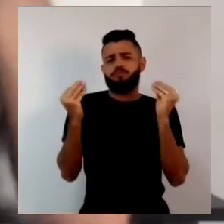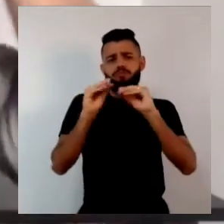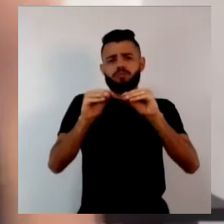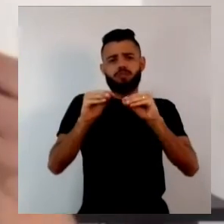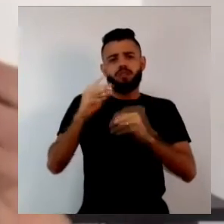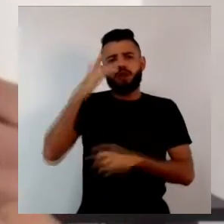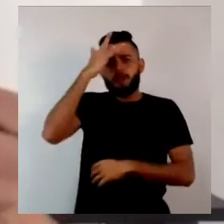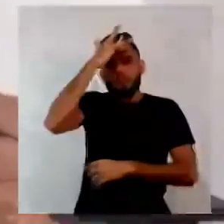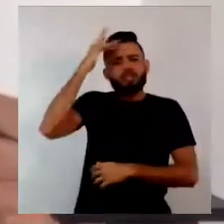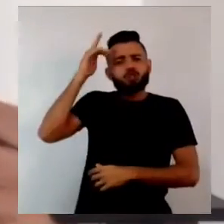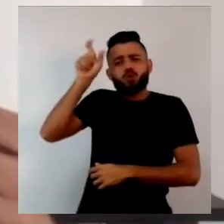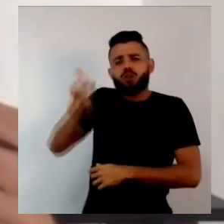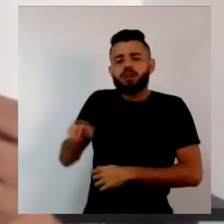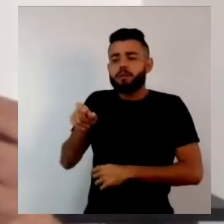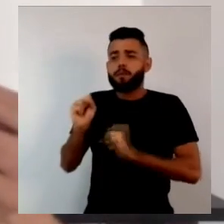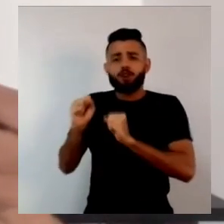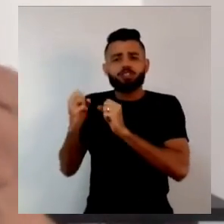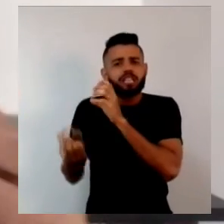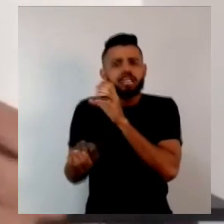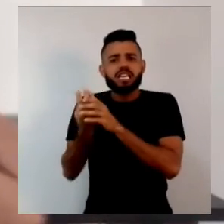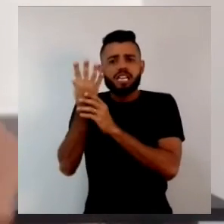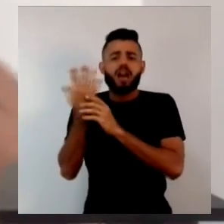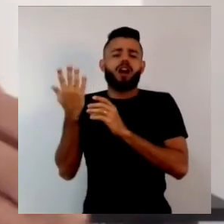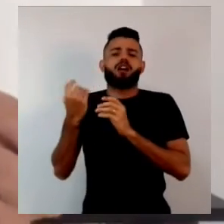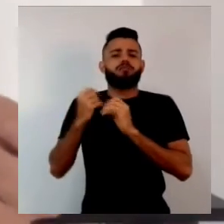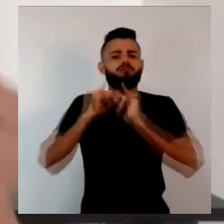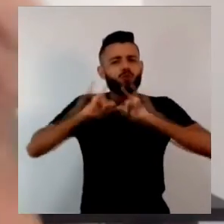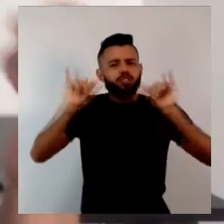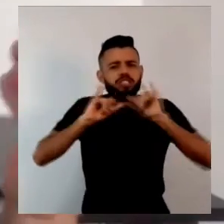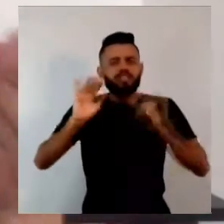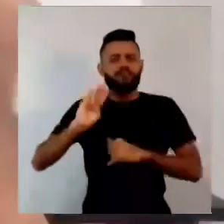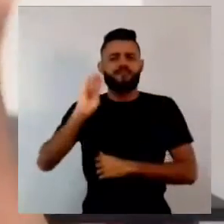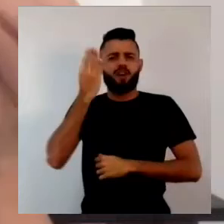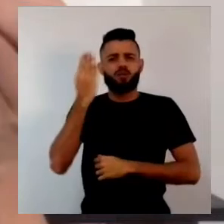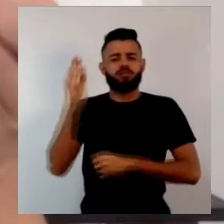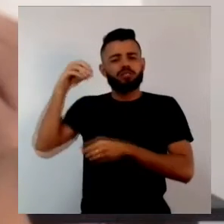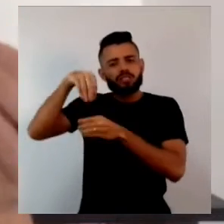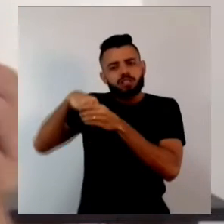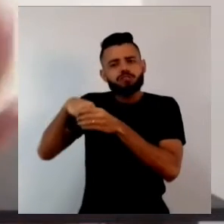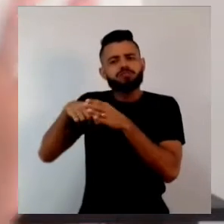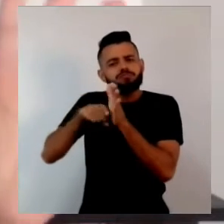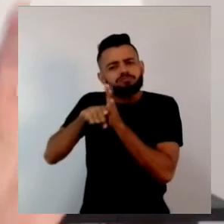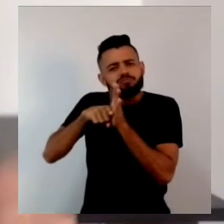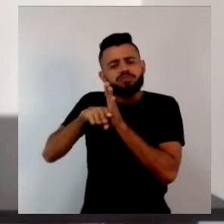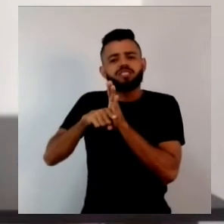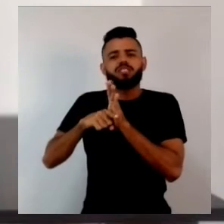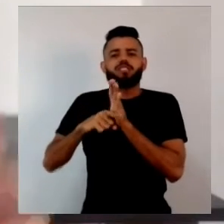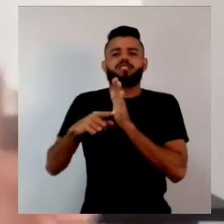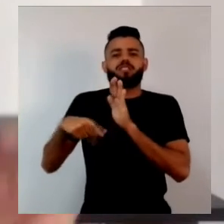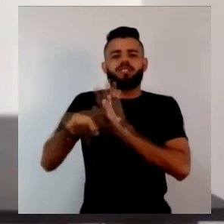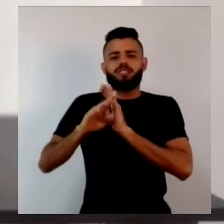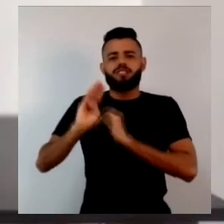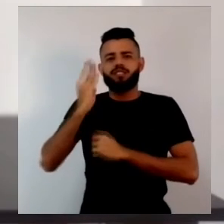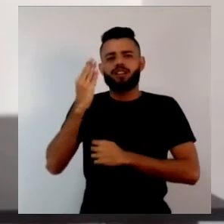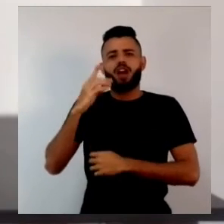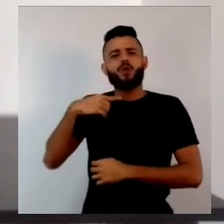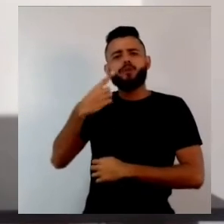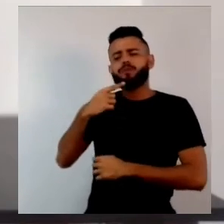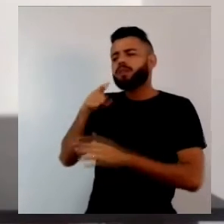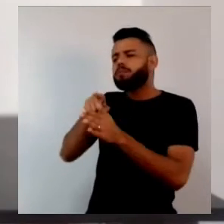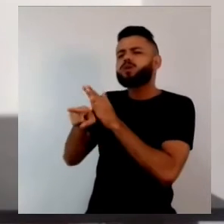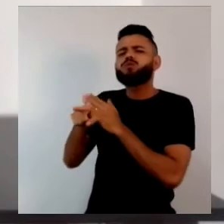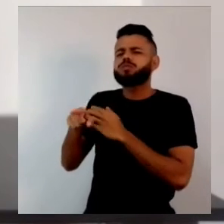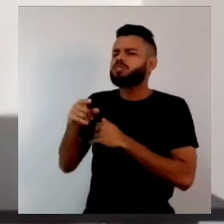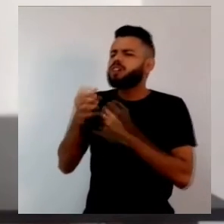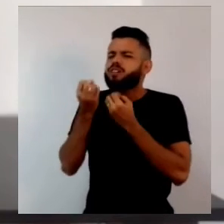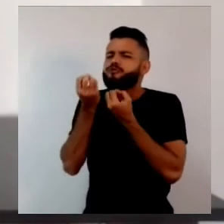na CPI das fake news, e quando o deputado pergunta para ele de onde ele tirou aquela informação absurda, ele fala sigilo de fonte, é um off. Então a gente tem que